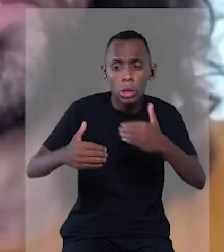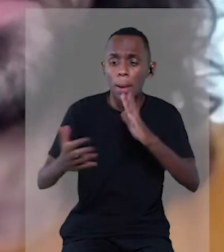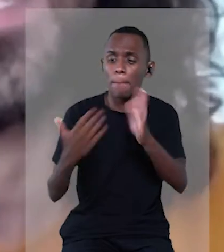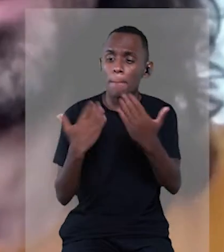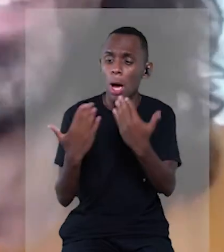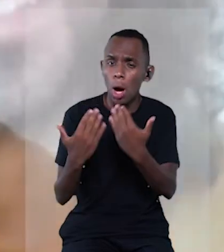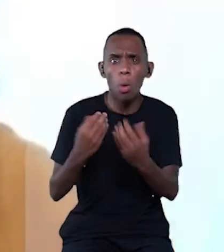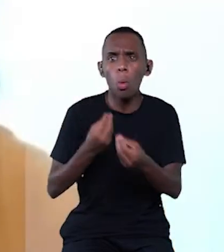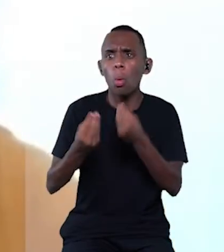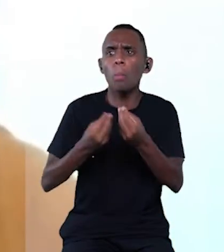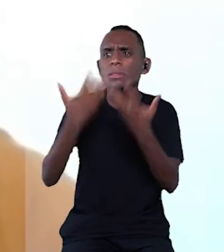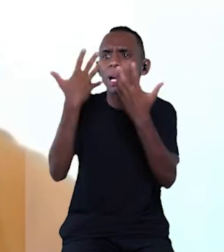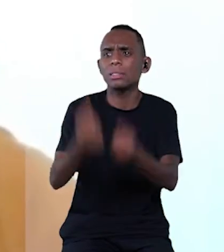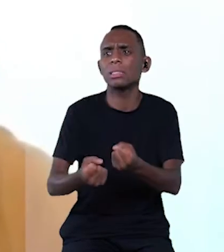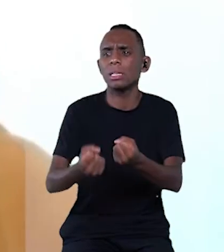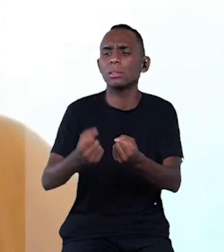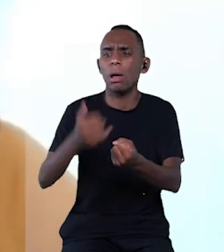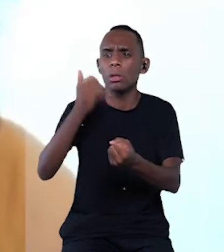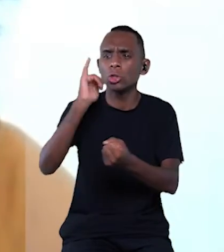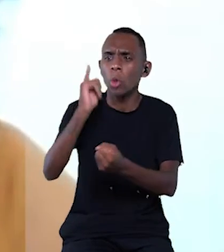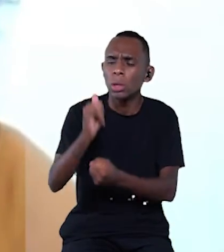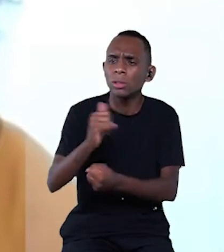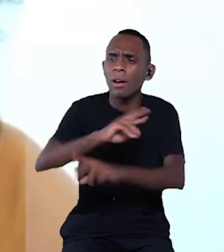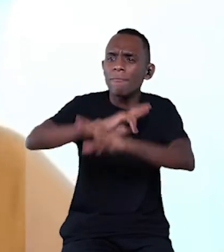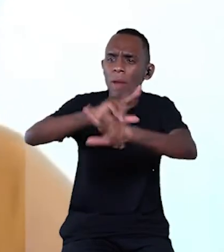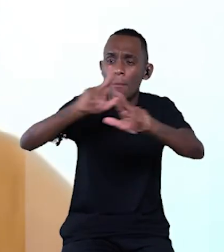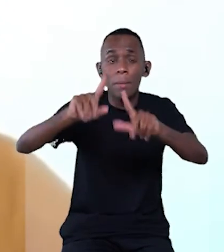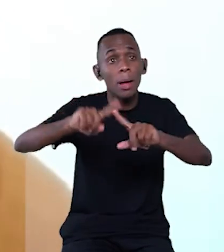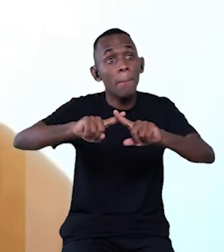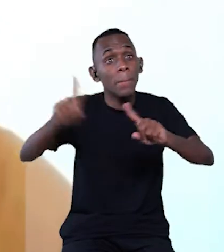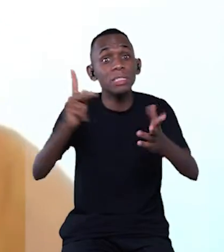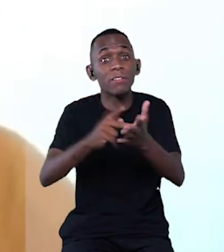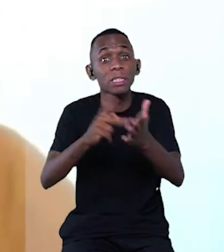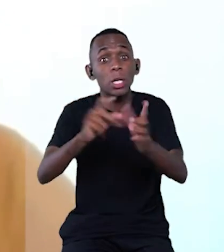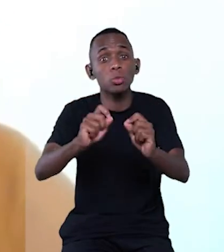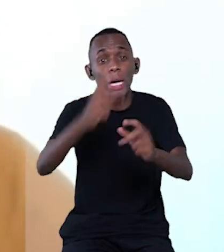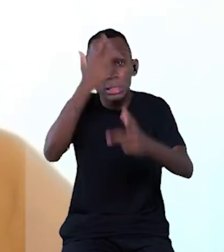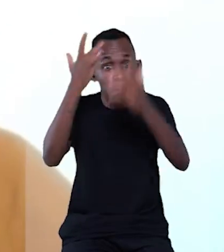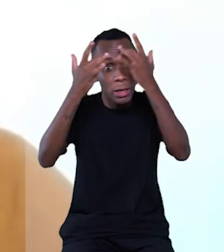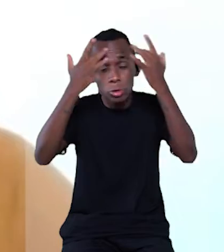você, como você ouve tantas histórias assim. Na verdade, as pessoas se aproximam